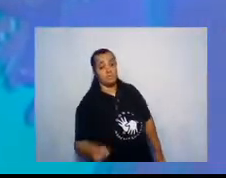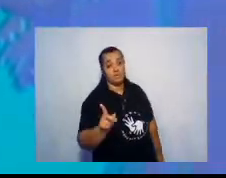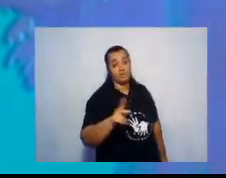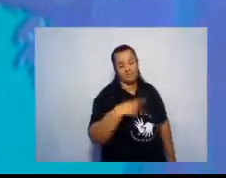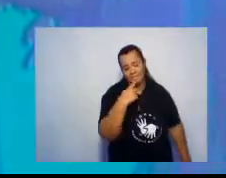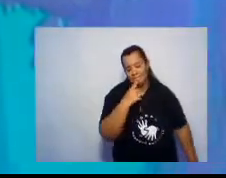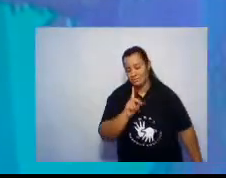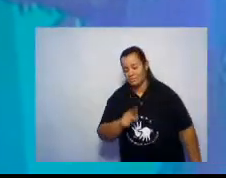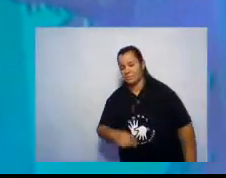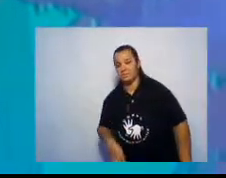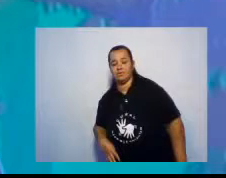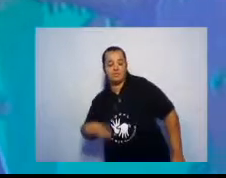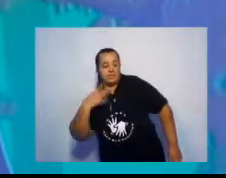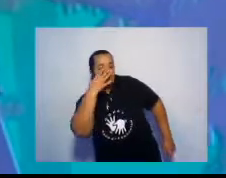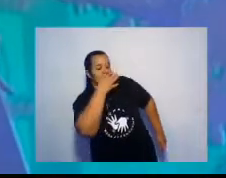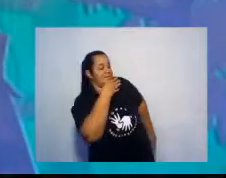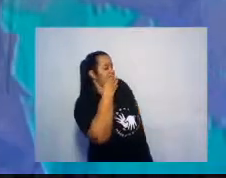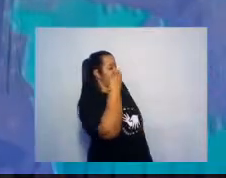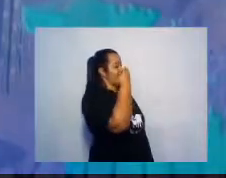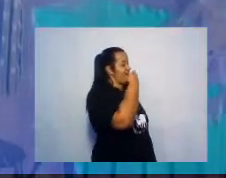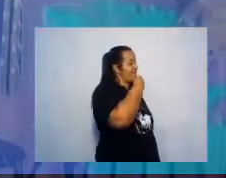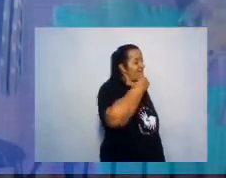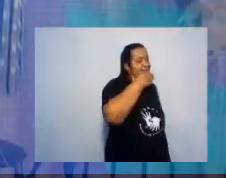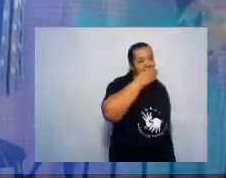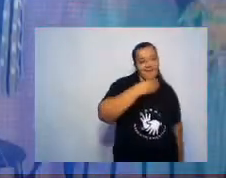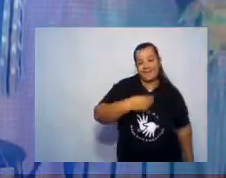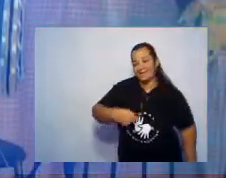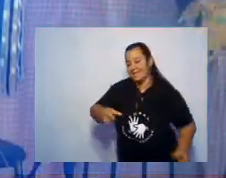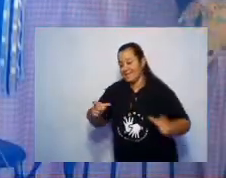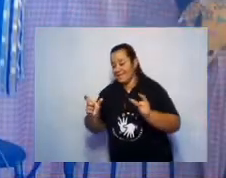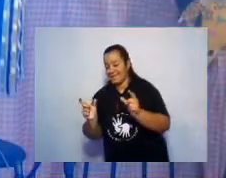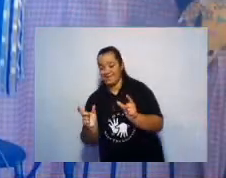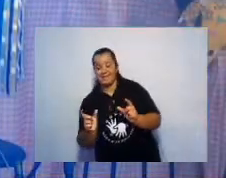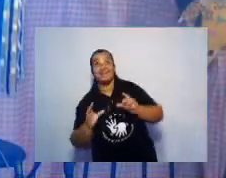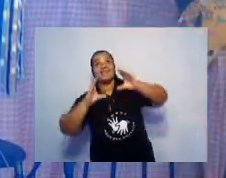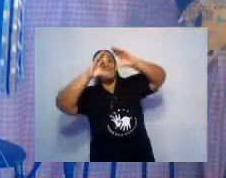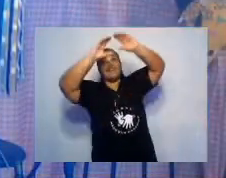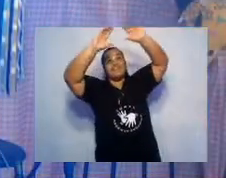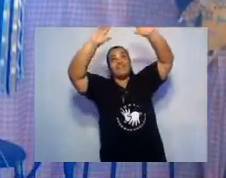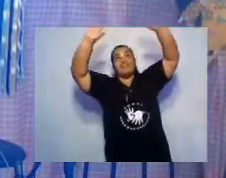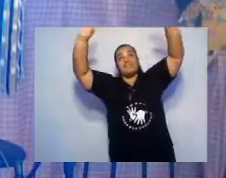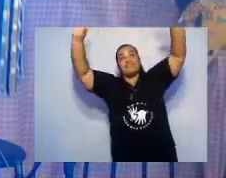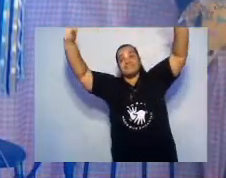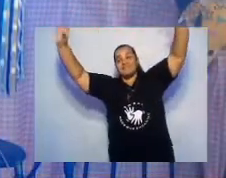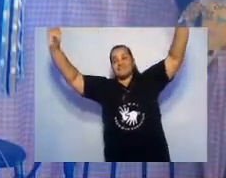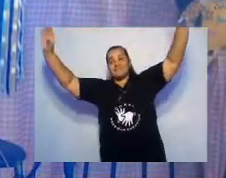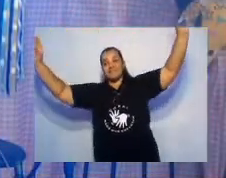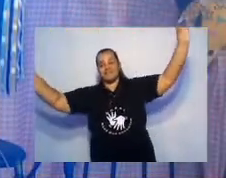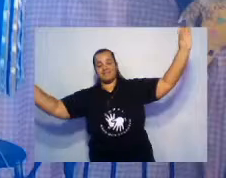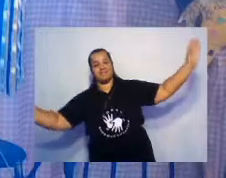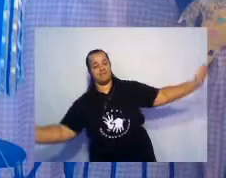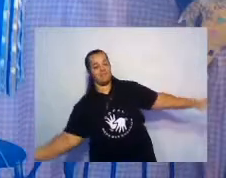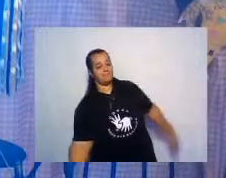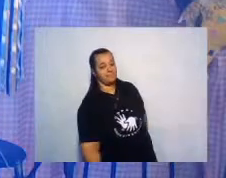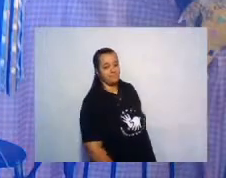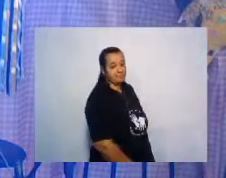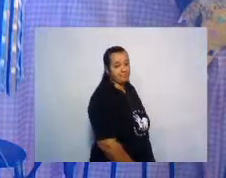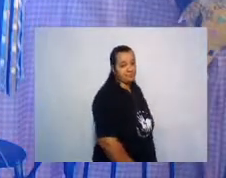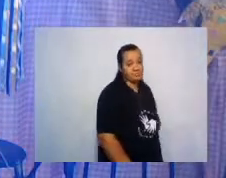eu não vou negar, você é meu doce mel, meu pedacinho de céu.